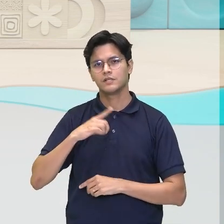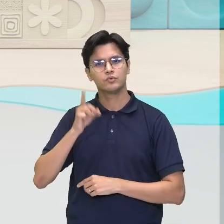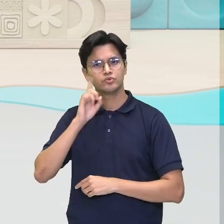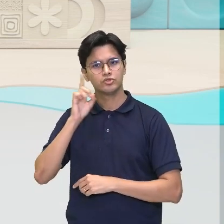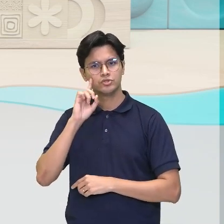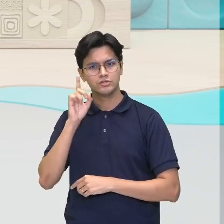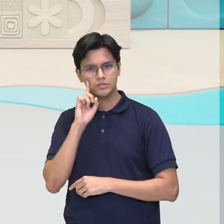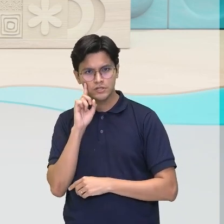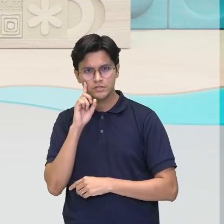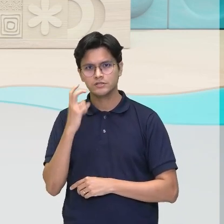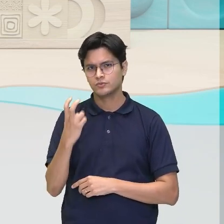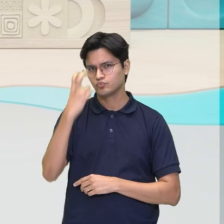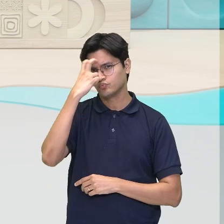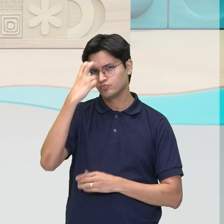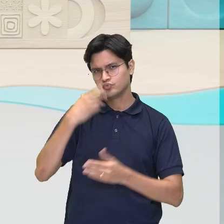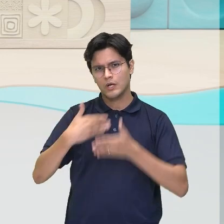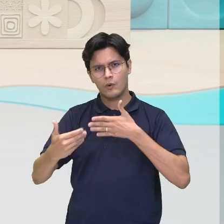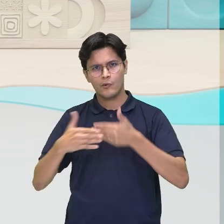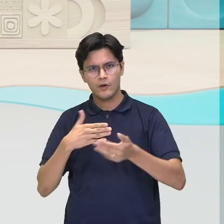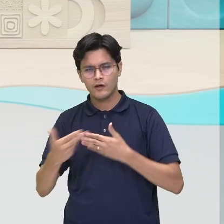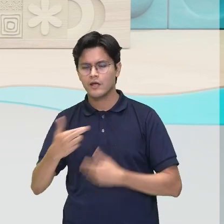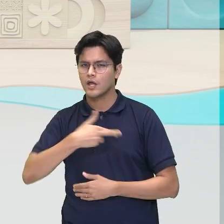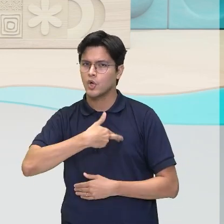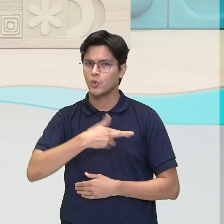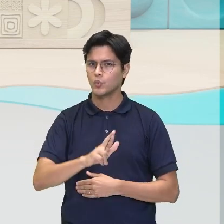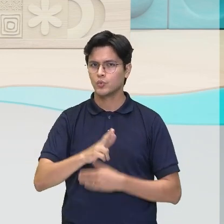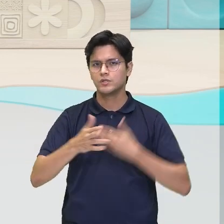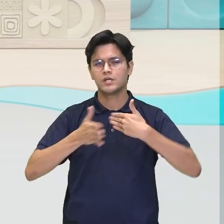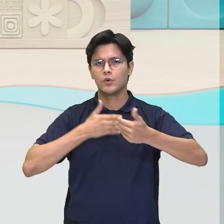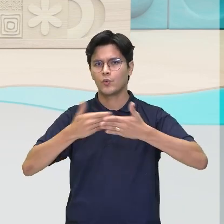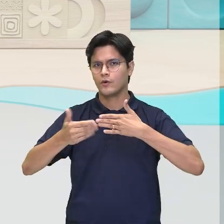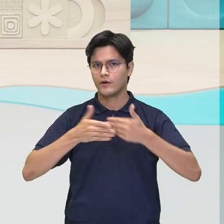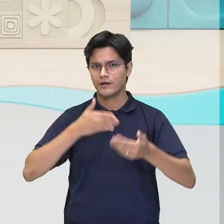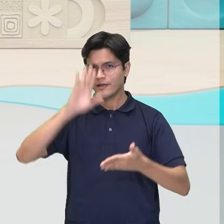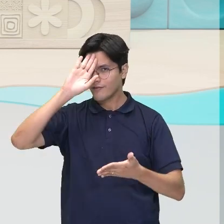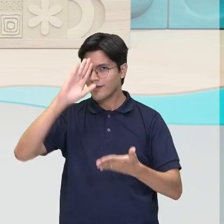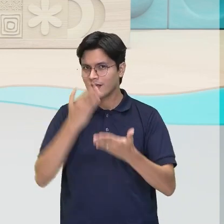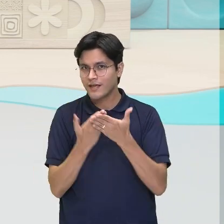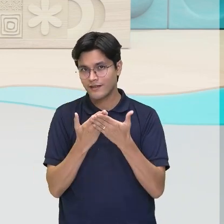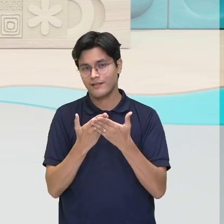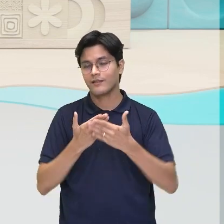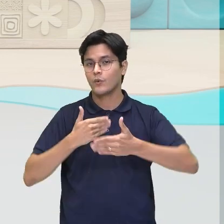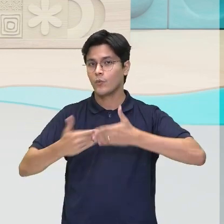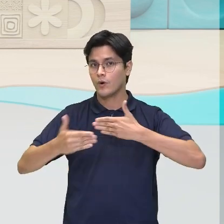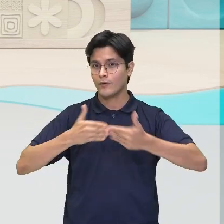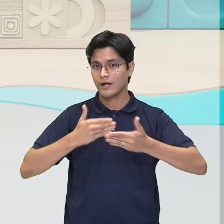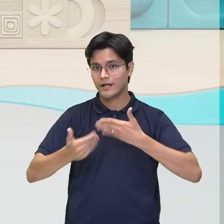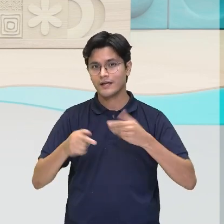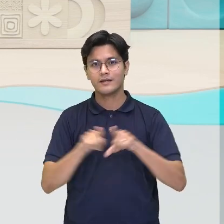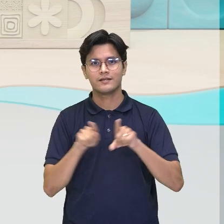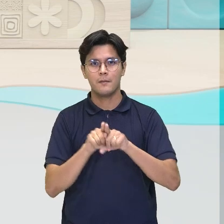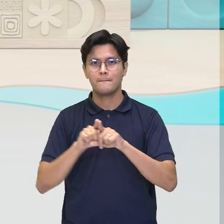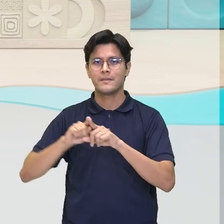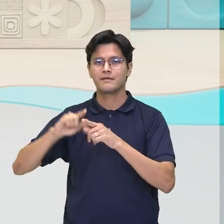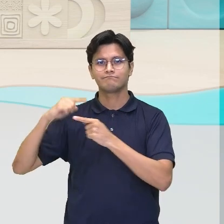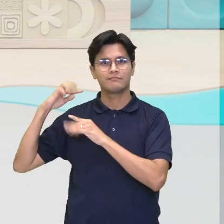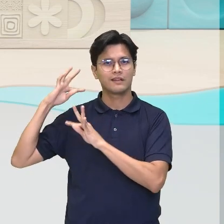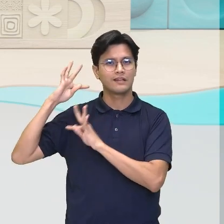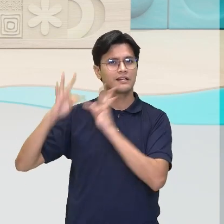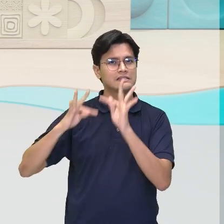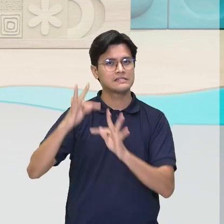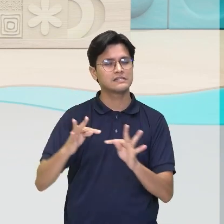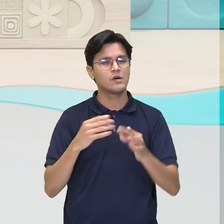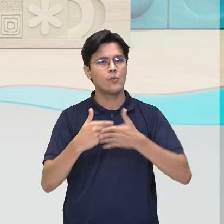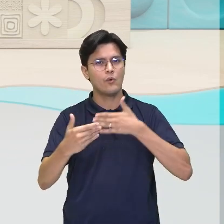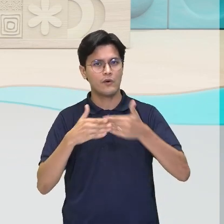qualquer cultura, de qualquer religião, de qualquer crença e de qualquer tradição. O mundo não seria